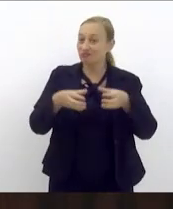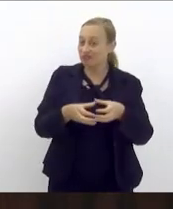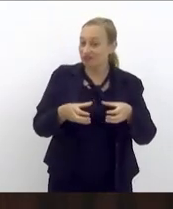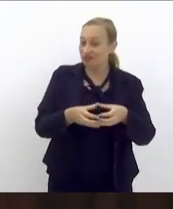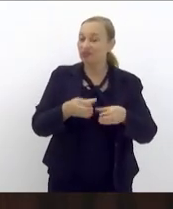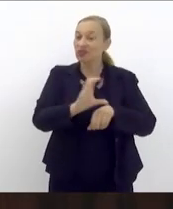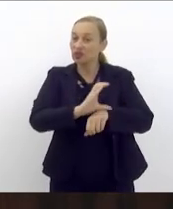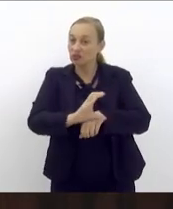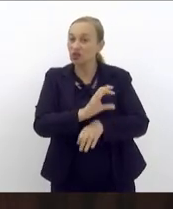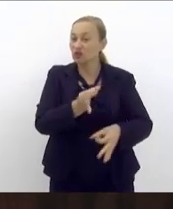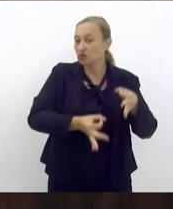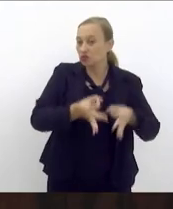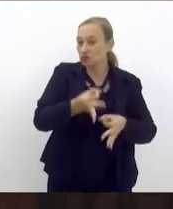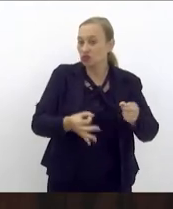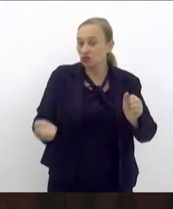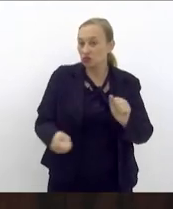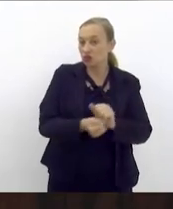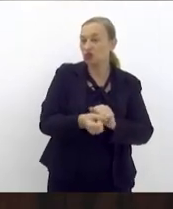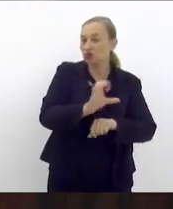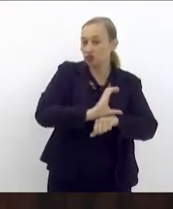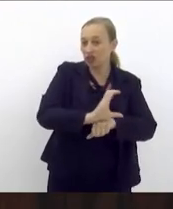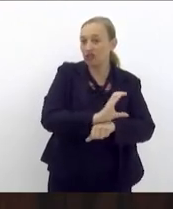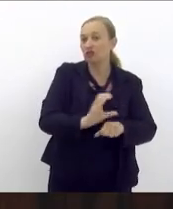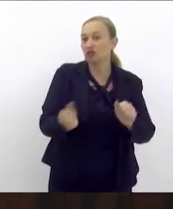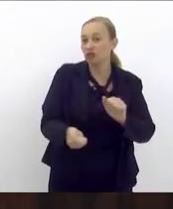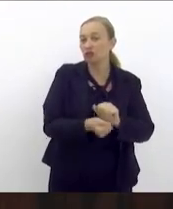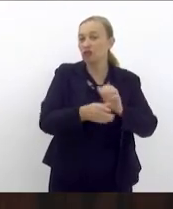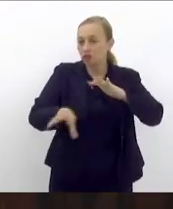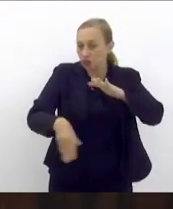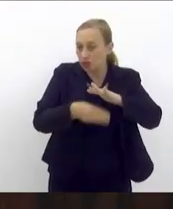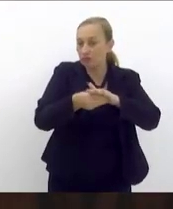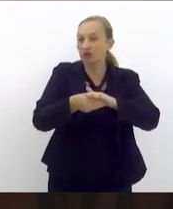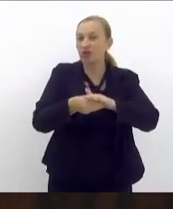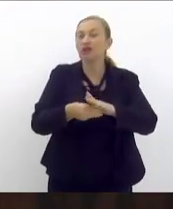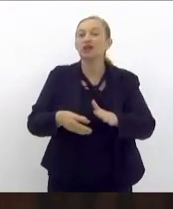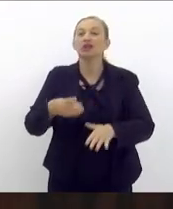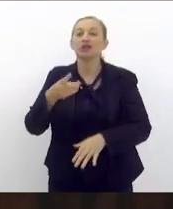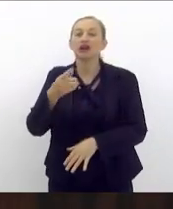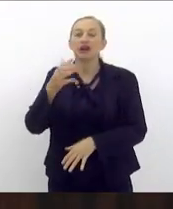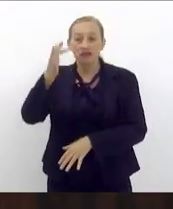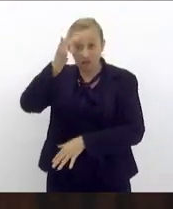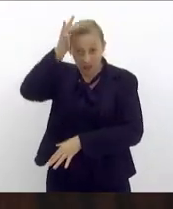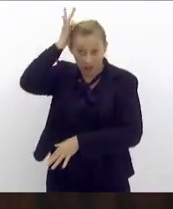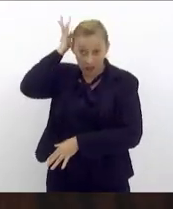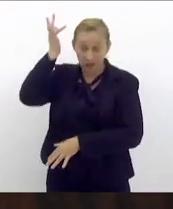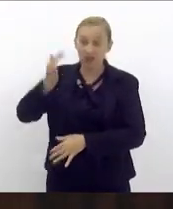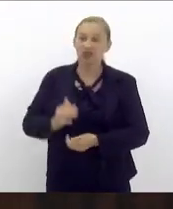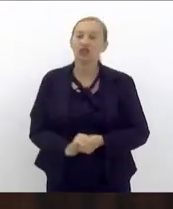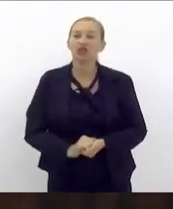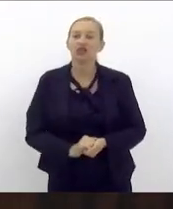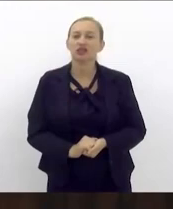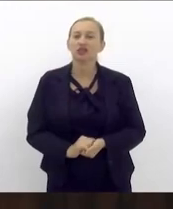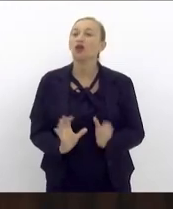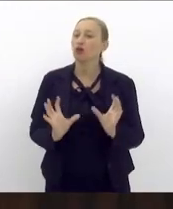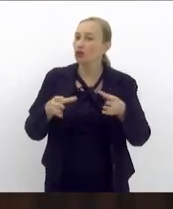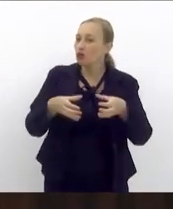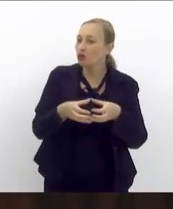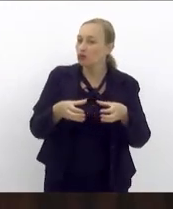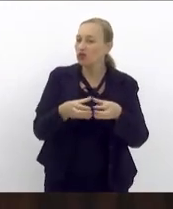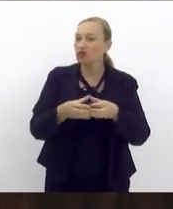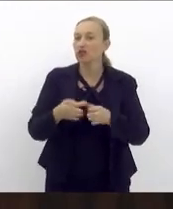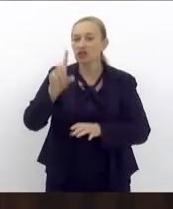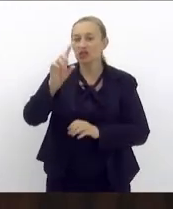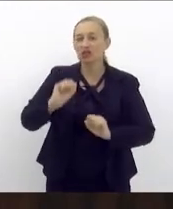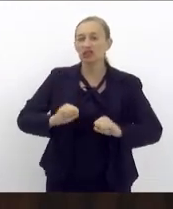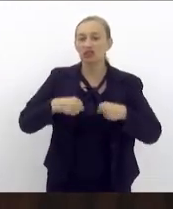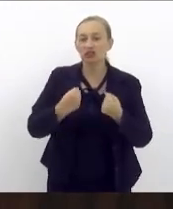constituição e justiça pela constitucionalidade com emendas relatou Deputado Fred Pacheco vendendo de pareceres das comissões de defesa dos